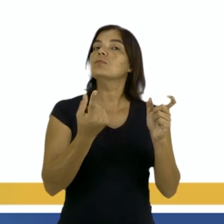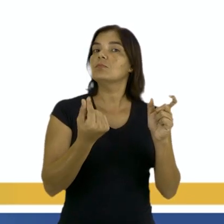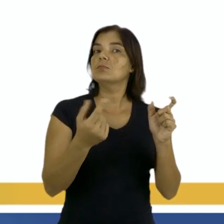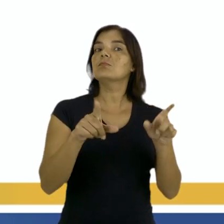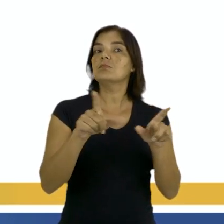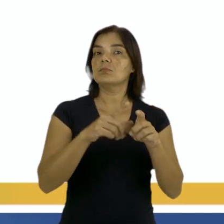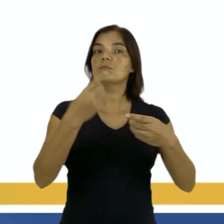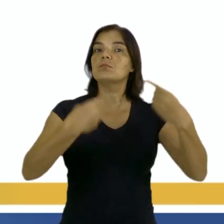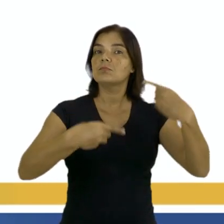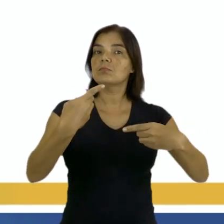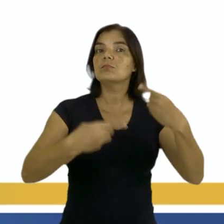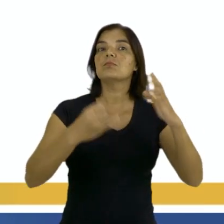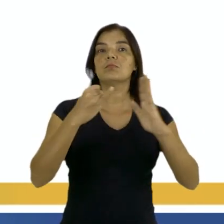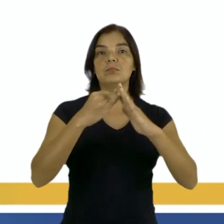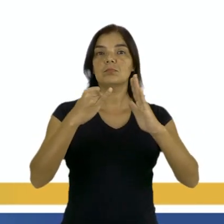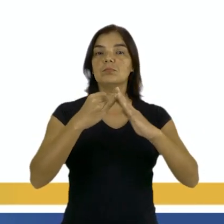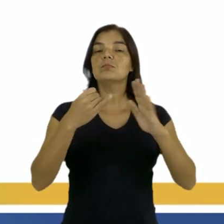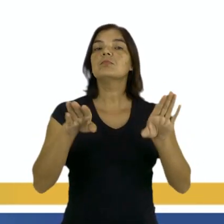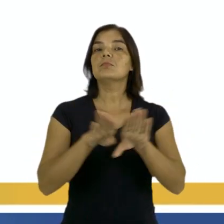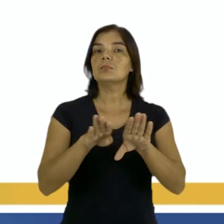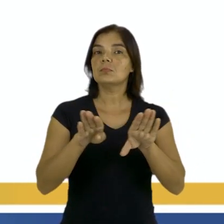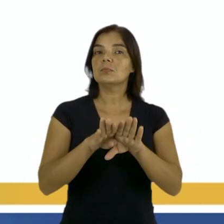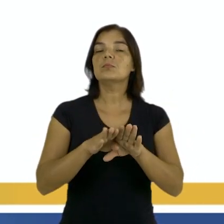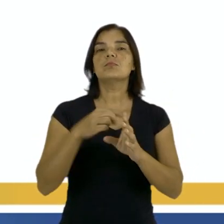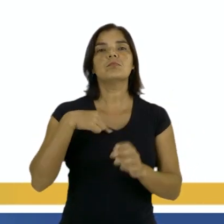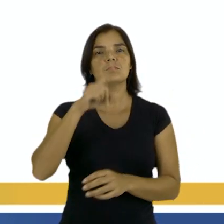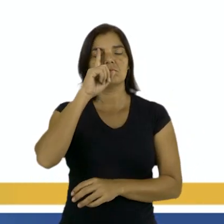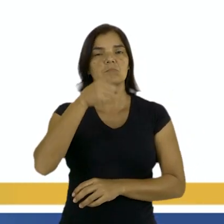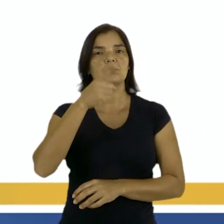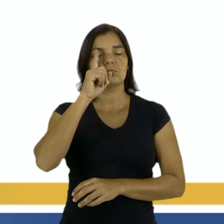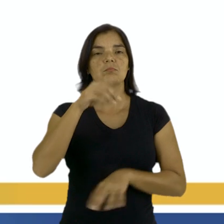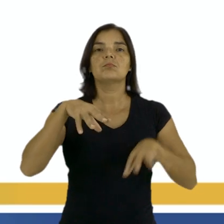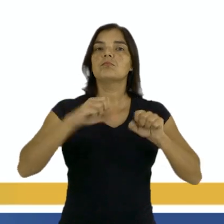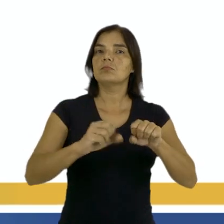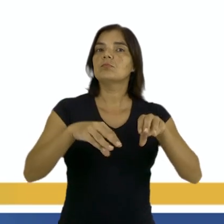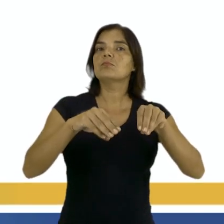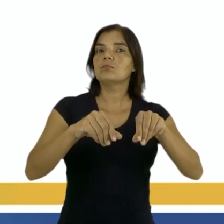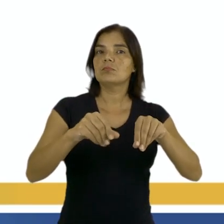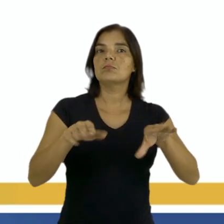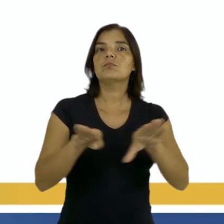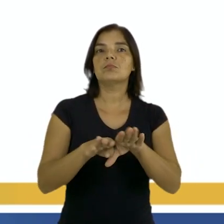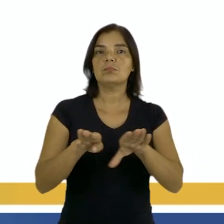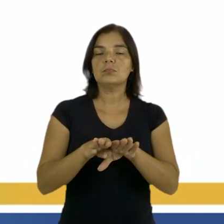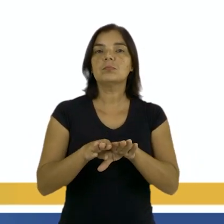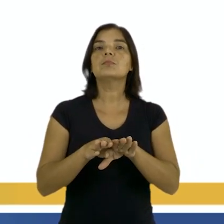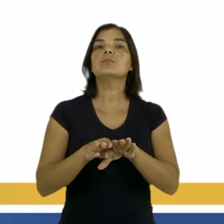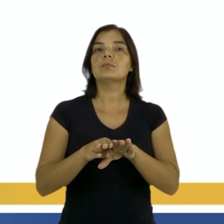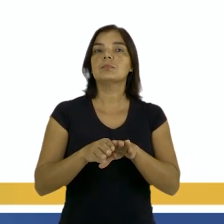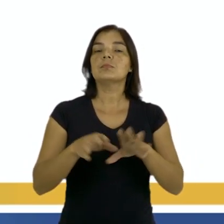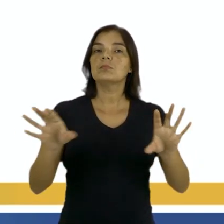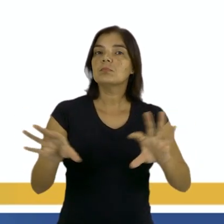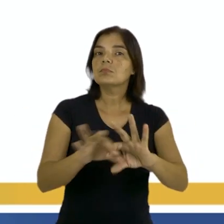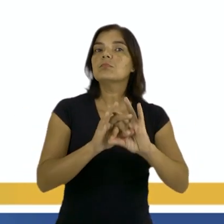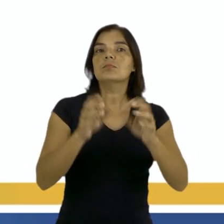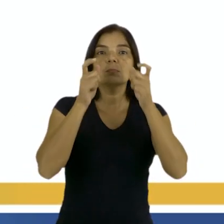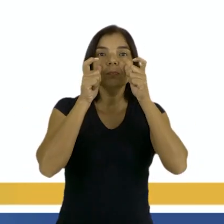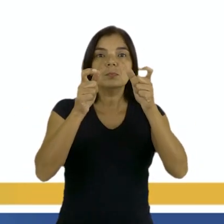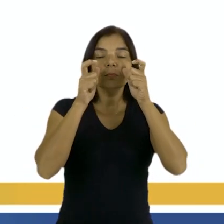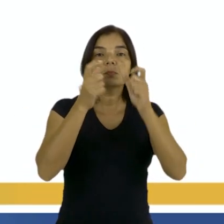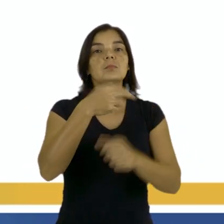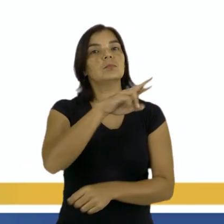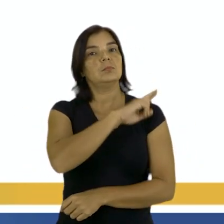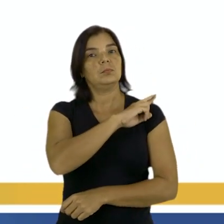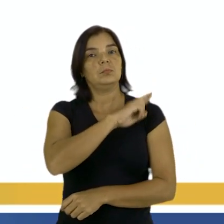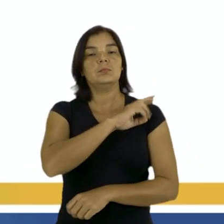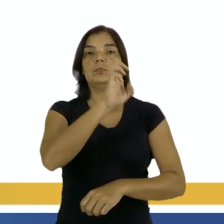uma instituição política onde há um domínio de um território, né, onde há conciliação de interesses, e o papel do